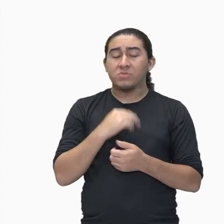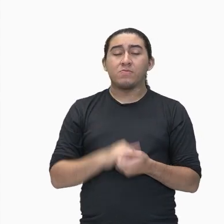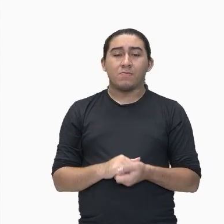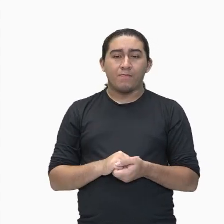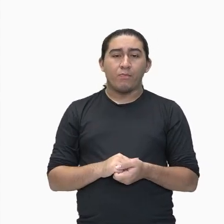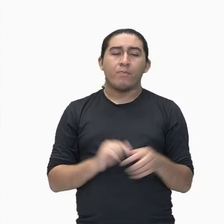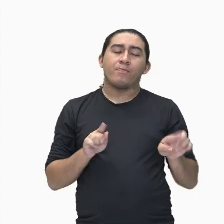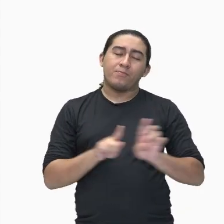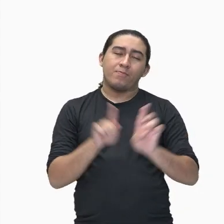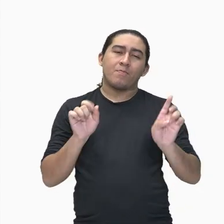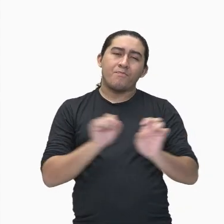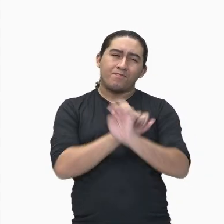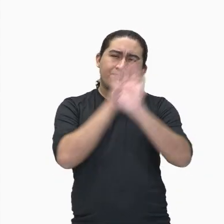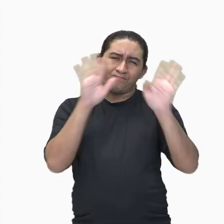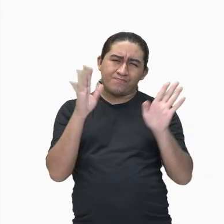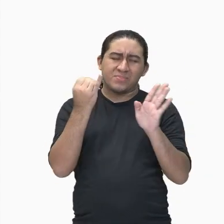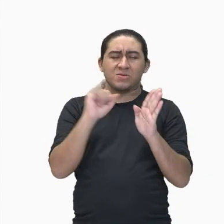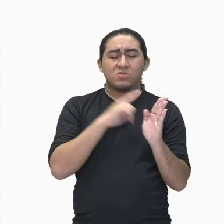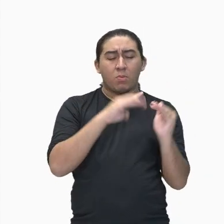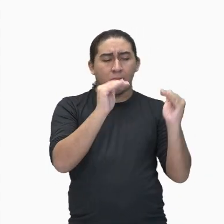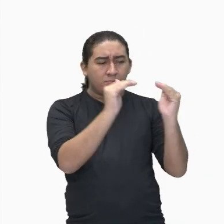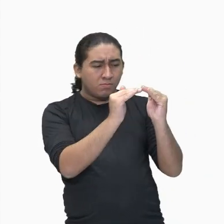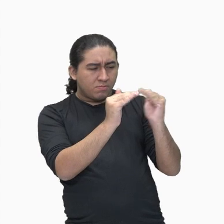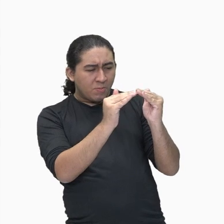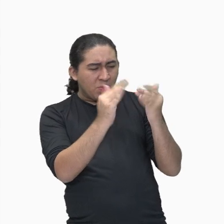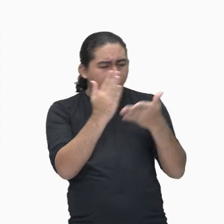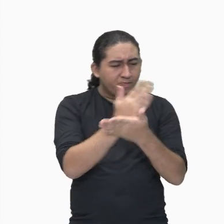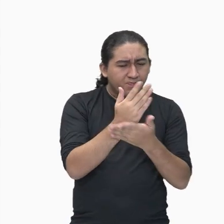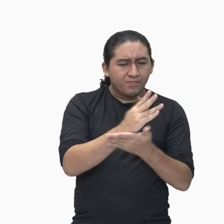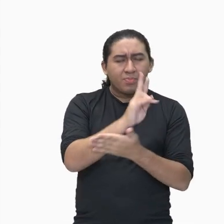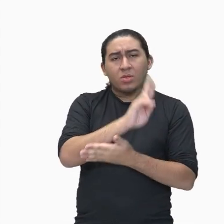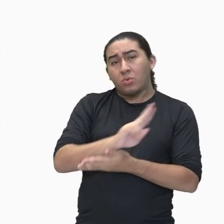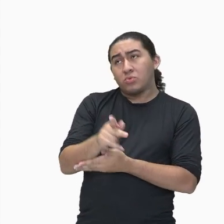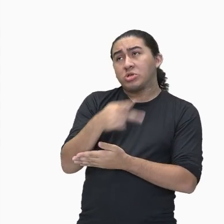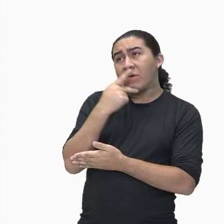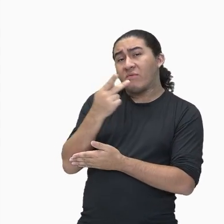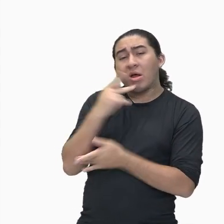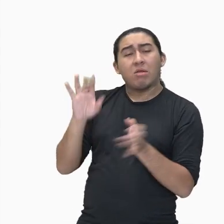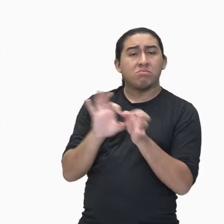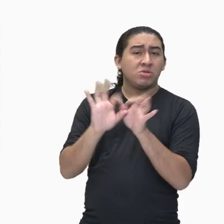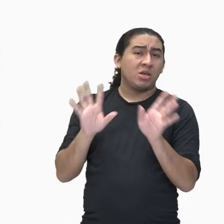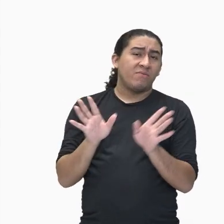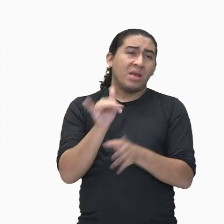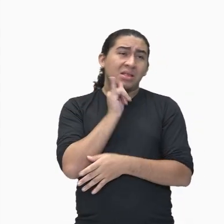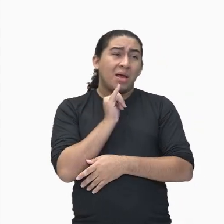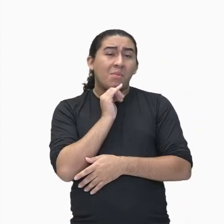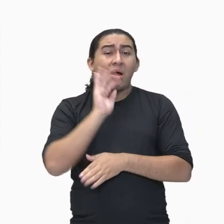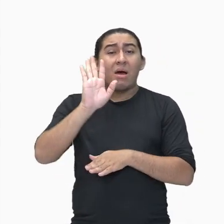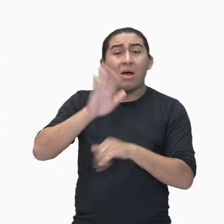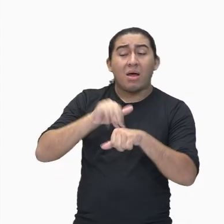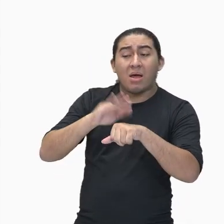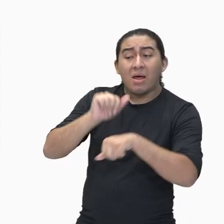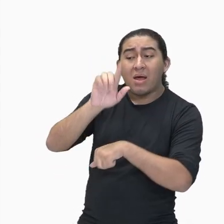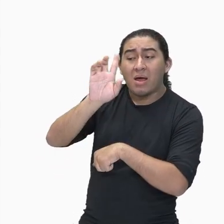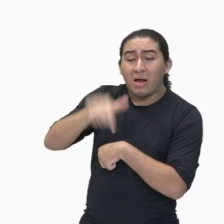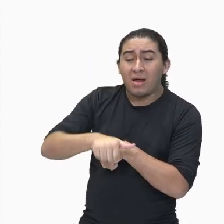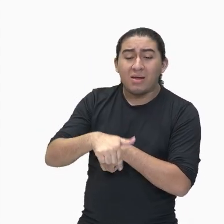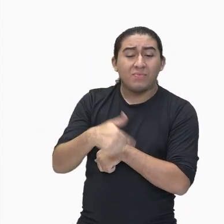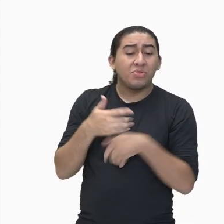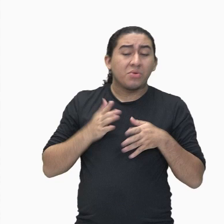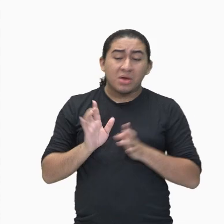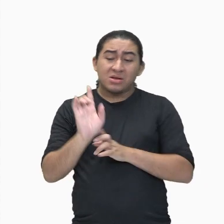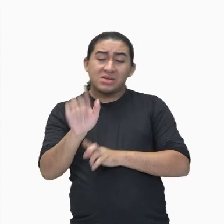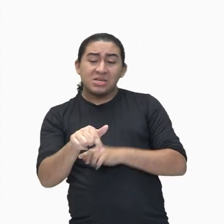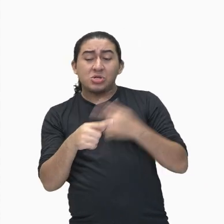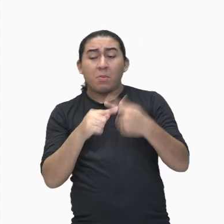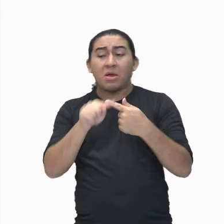aqui, em casa, né? Algumas vezes, a pessoa fala com, olha menina, isso aqui eu não quero isso, que isso